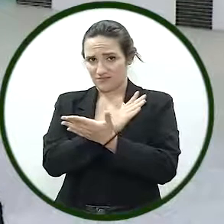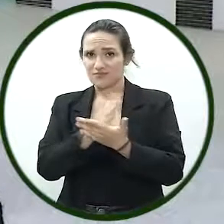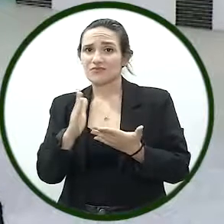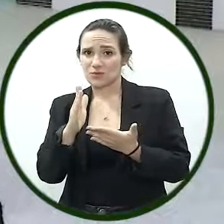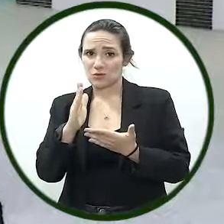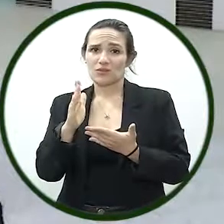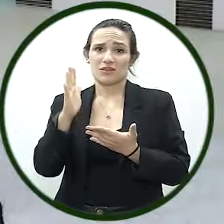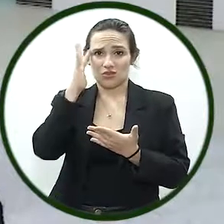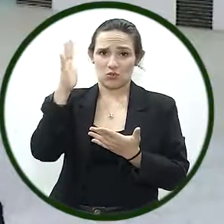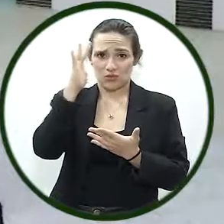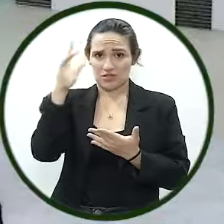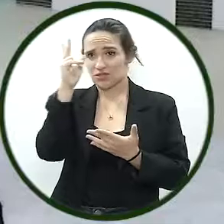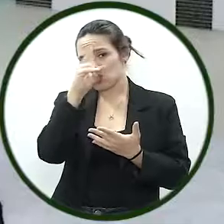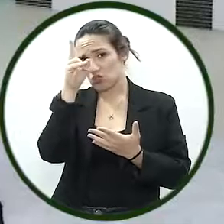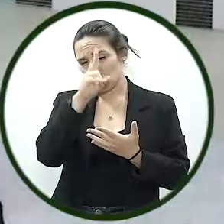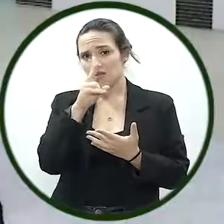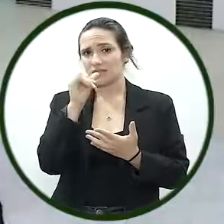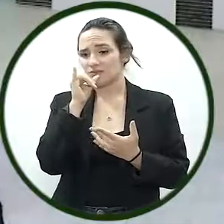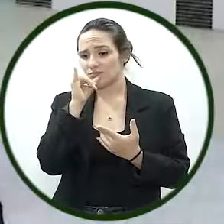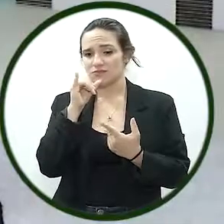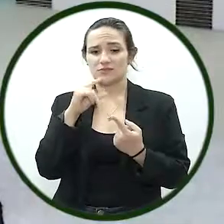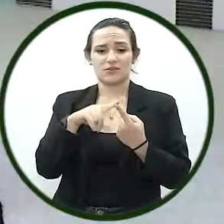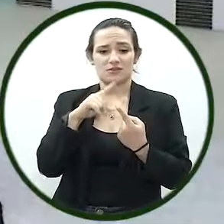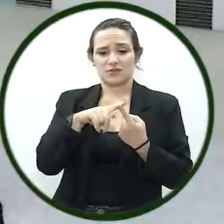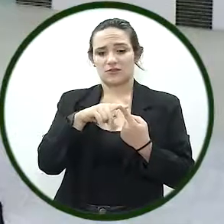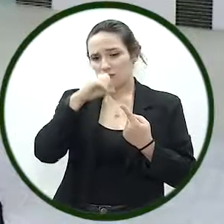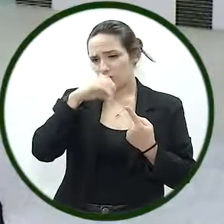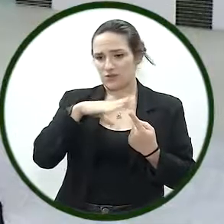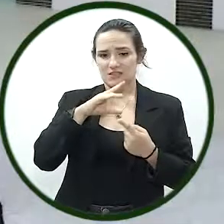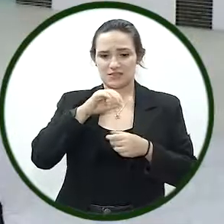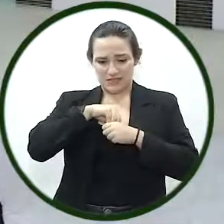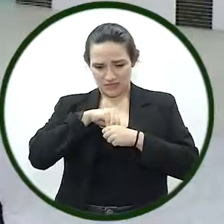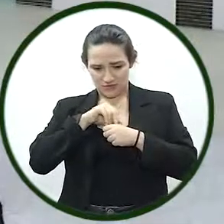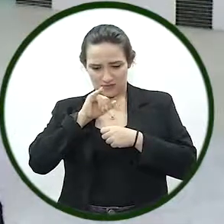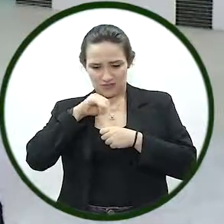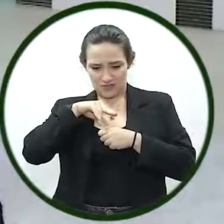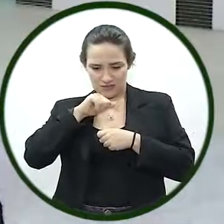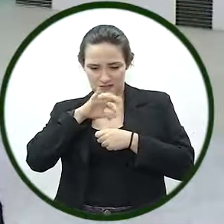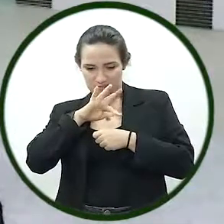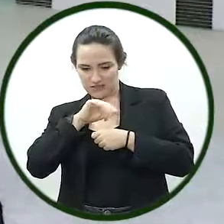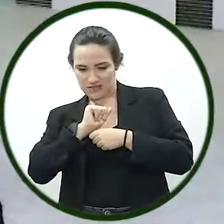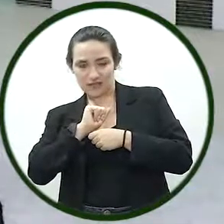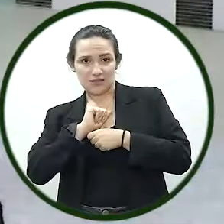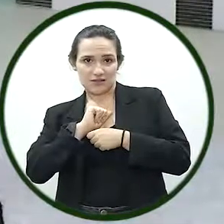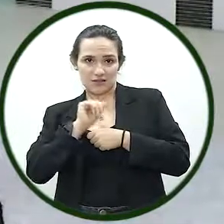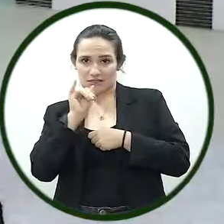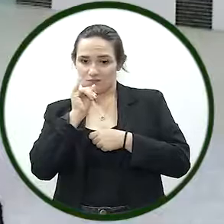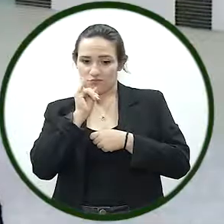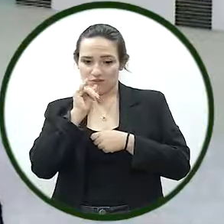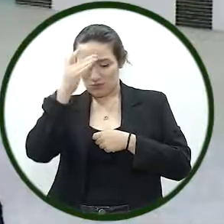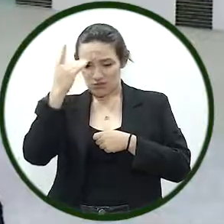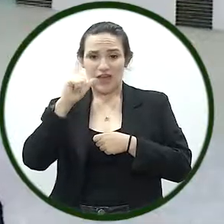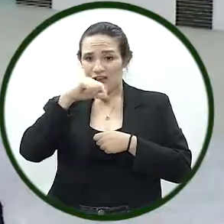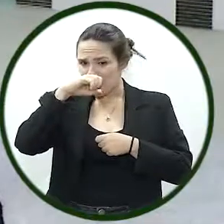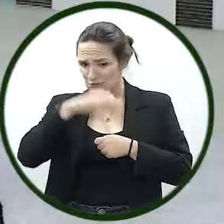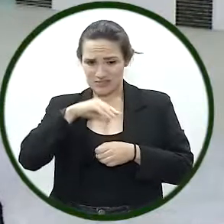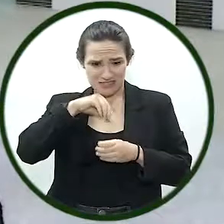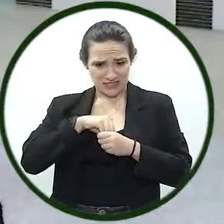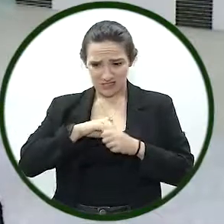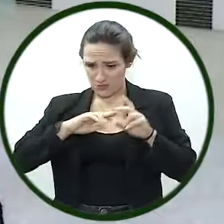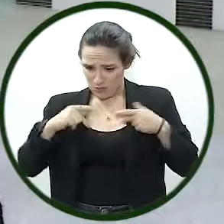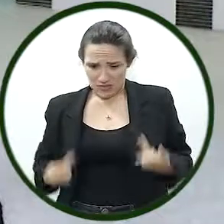mais históricas, que você estava me explicando antes, a teoria da violência inata, por exemplo, né? Se a gente partir do pressuposto de que o homem é violento